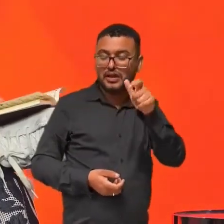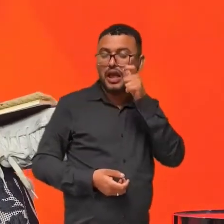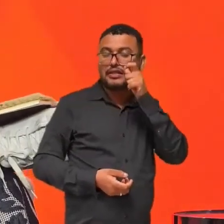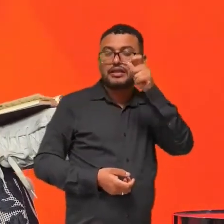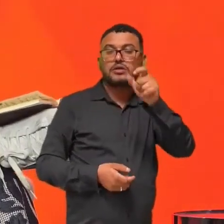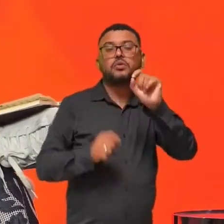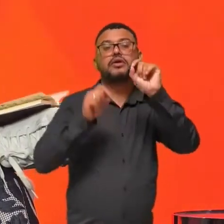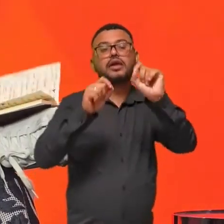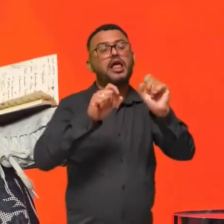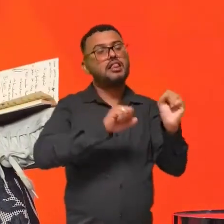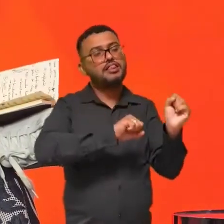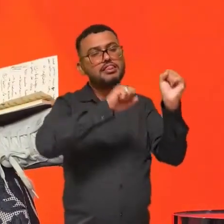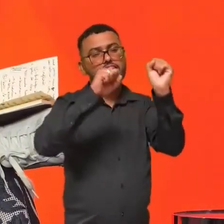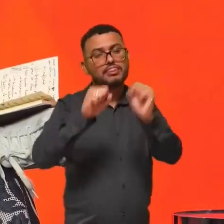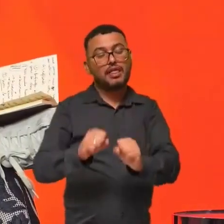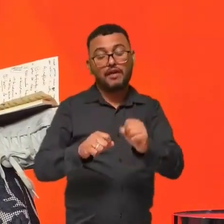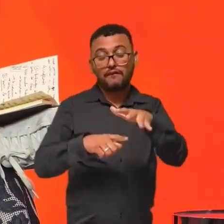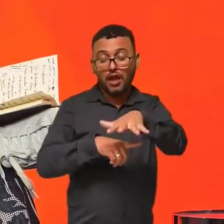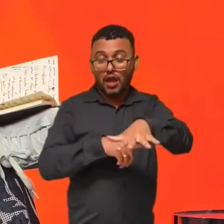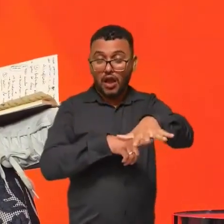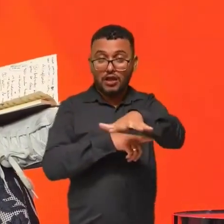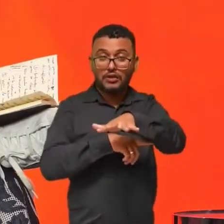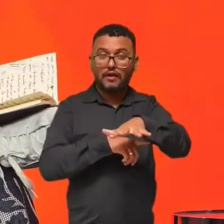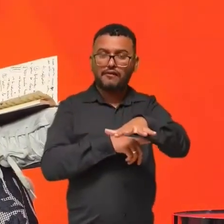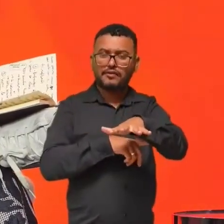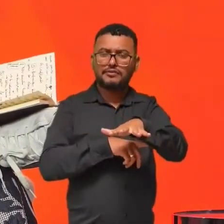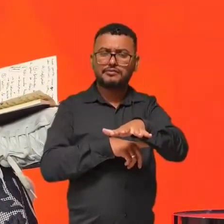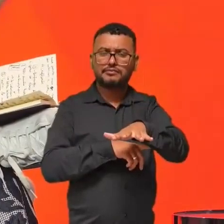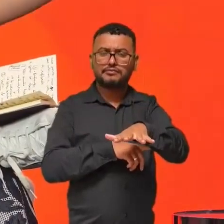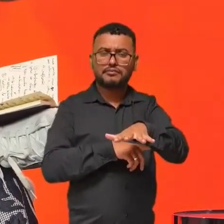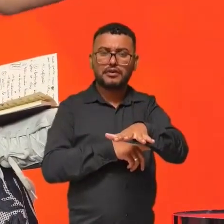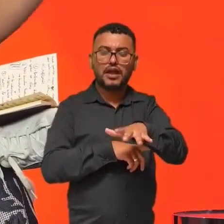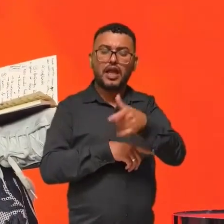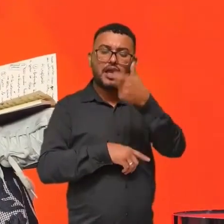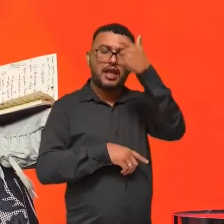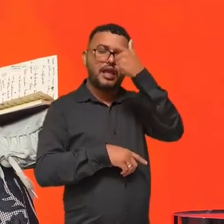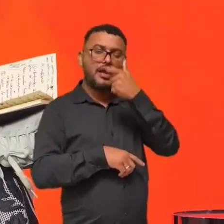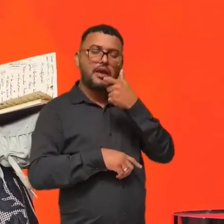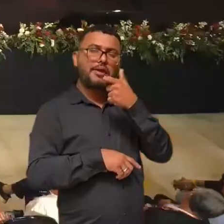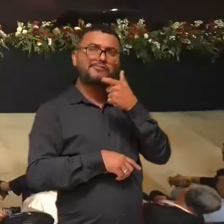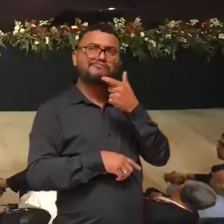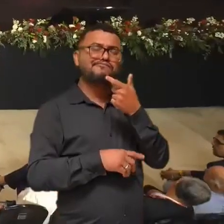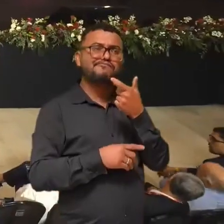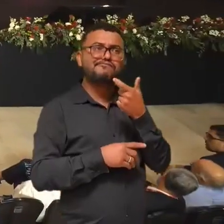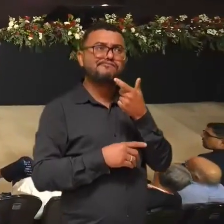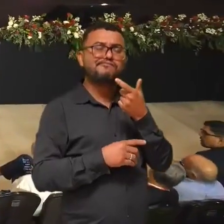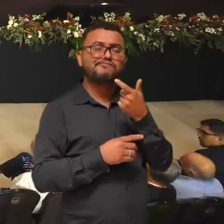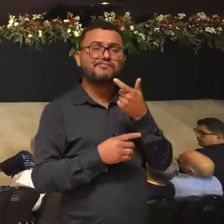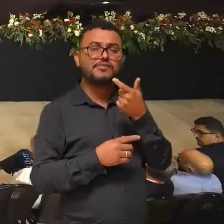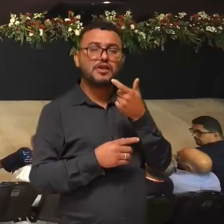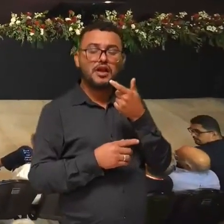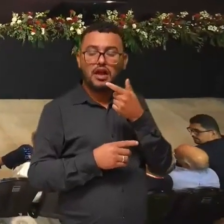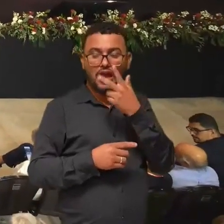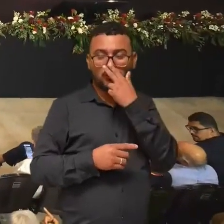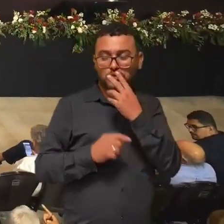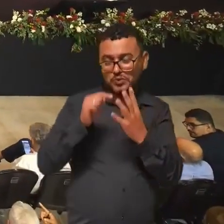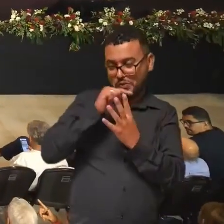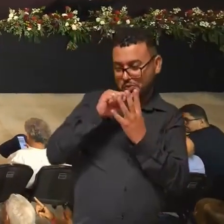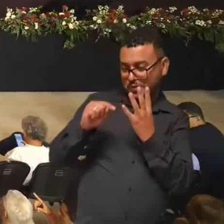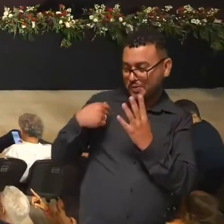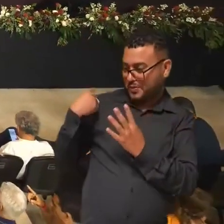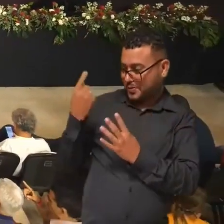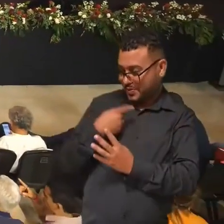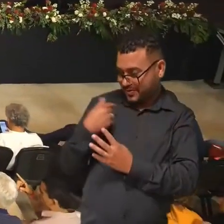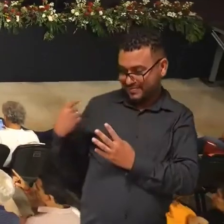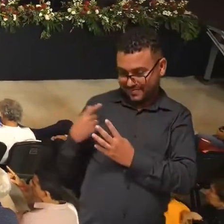cenário. E aí, eu, na verdade, teria tanta coisa, todo mundo aqui, nós quatro, a gente teria tanta coisa para dizer sobre cada aspecto que a gente